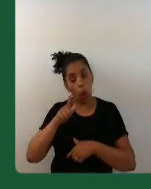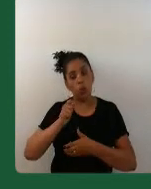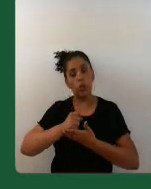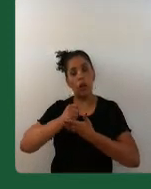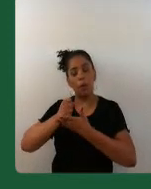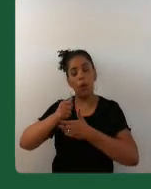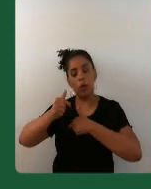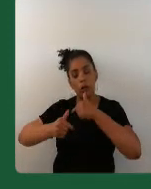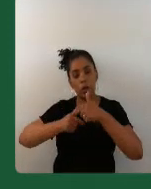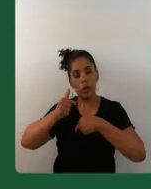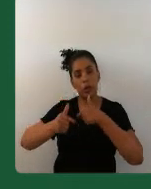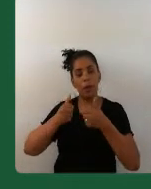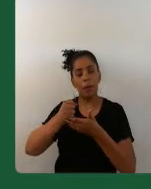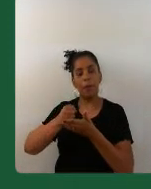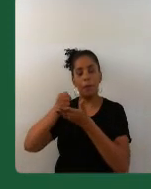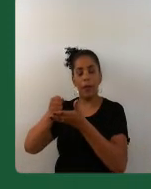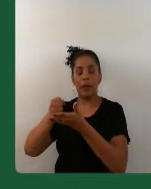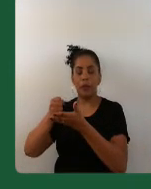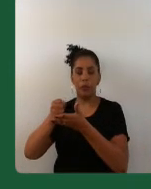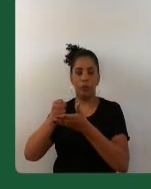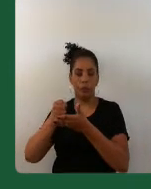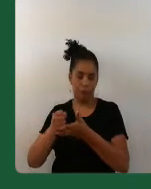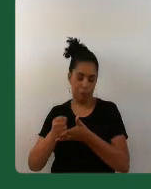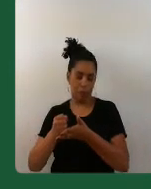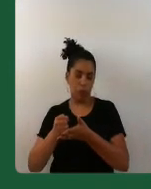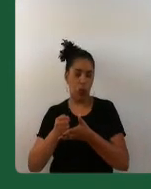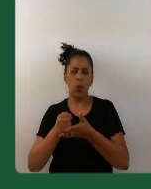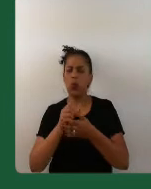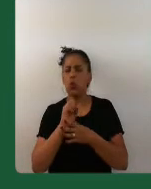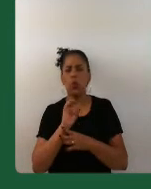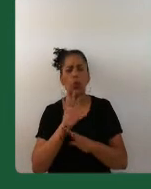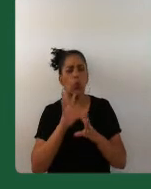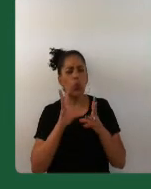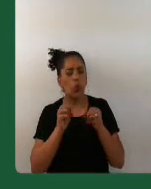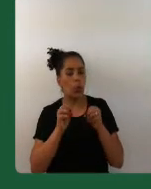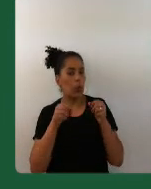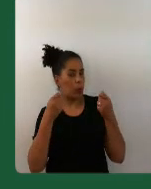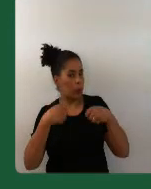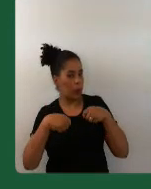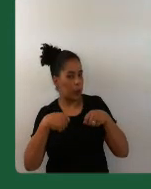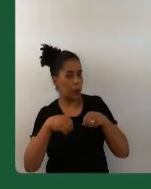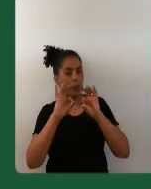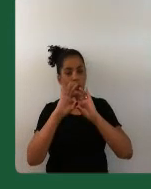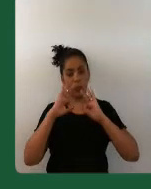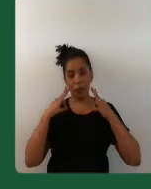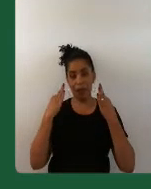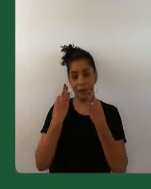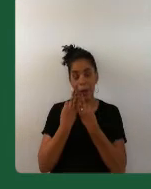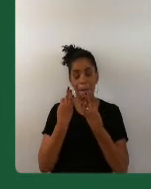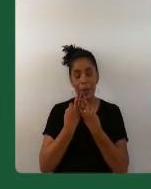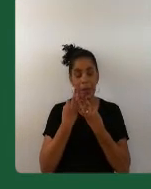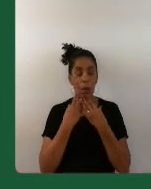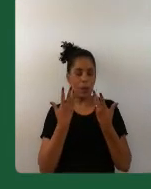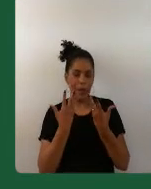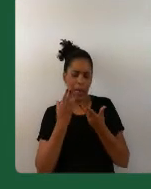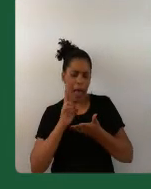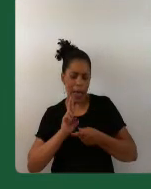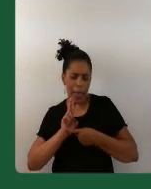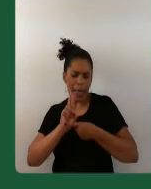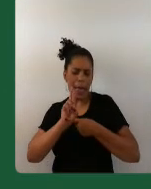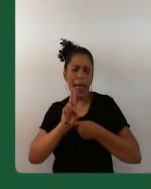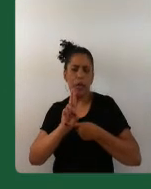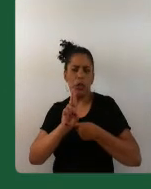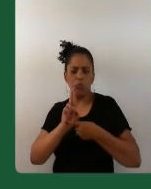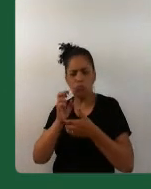serviços, dependendo de cada demanda daquela família. Então, essa rede de apoio, o serviço social faz